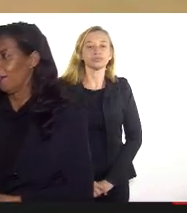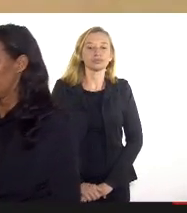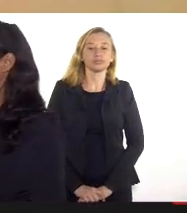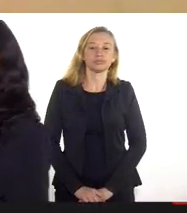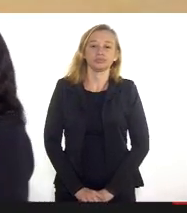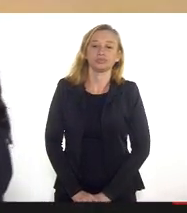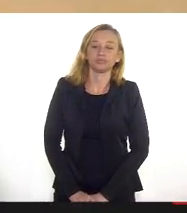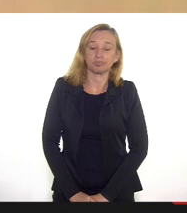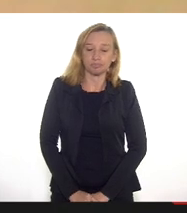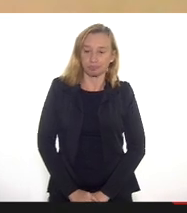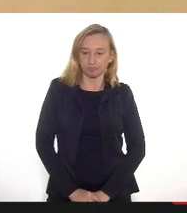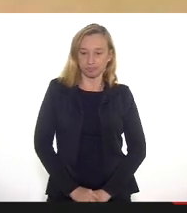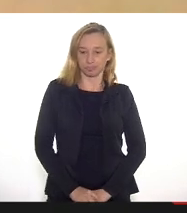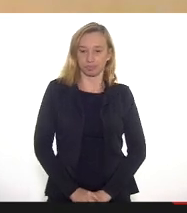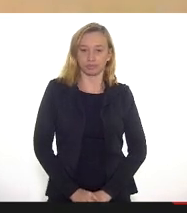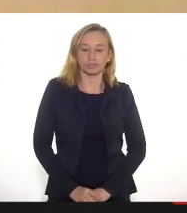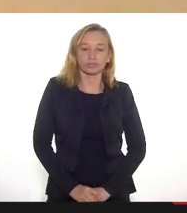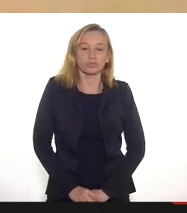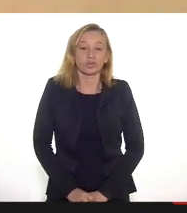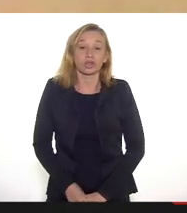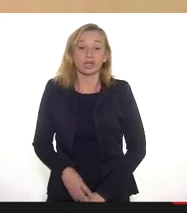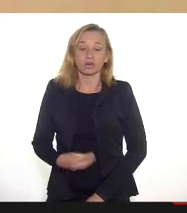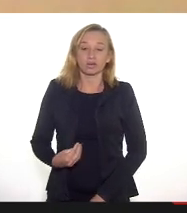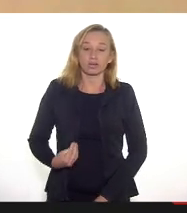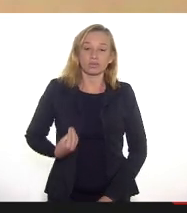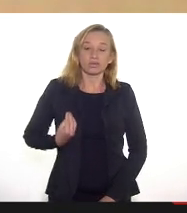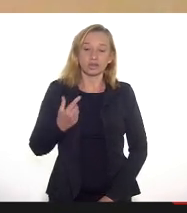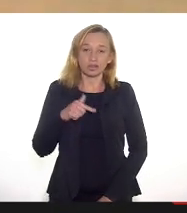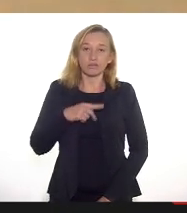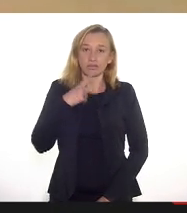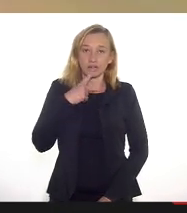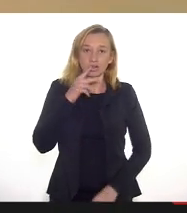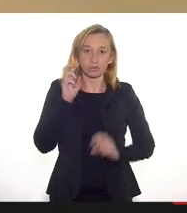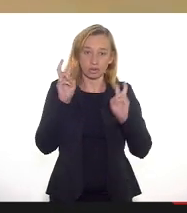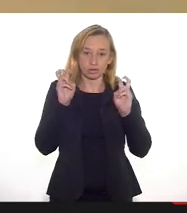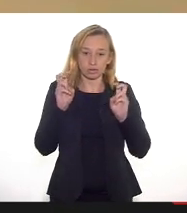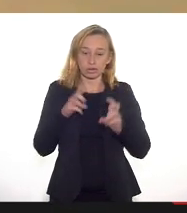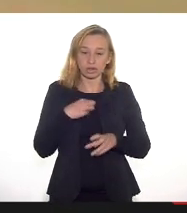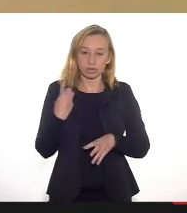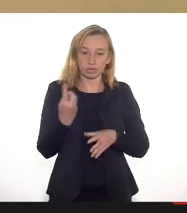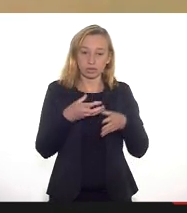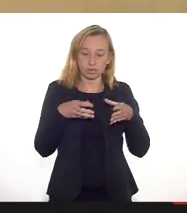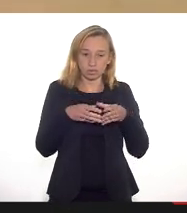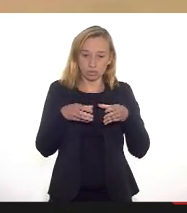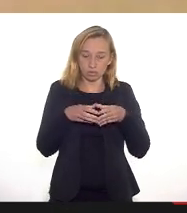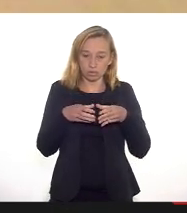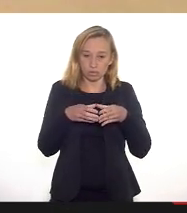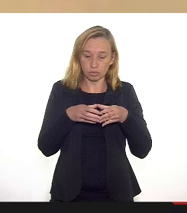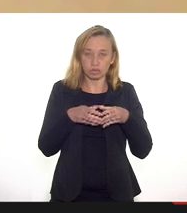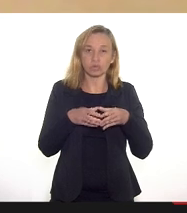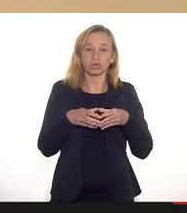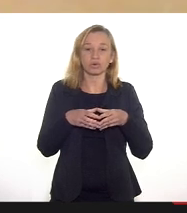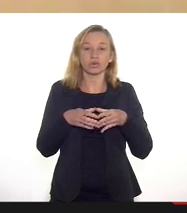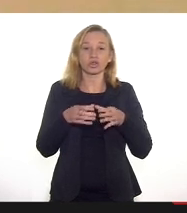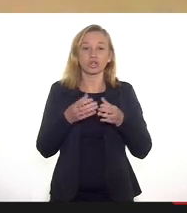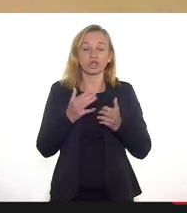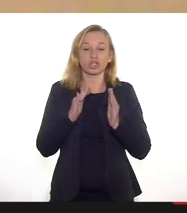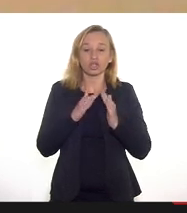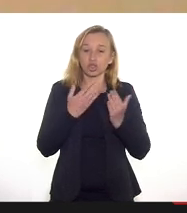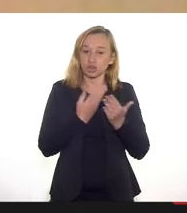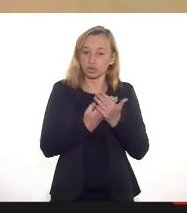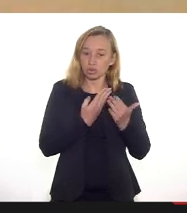plural. Por quê? Porque eu estou aqui trazendo questões que a nossa comunidade escolar do Henrique Lage debateu no último